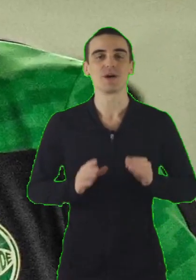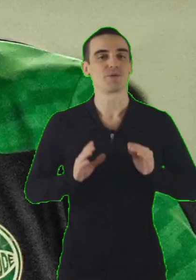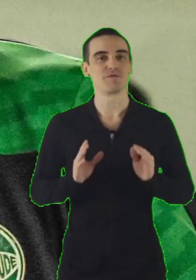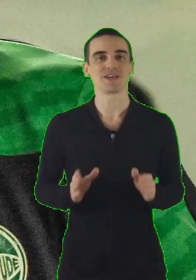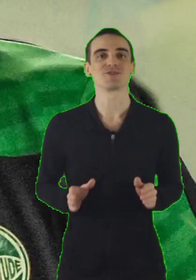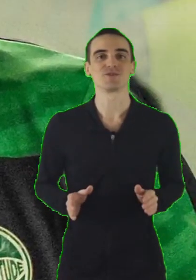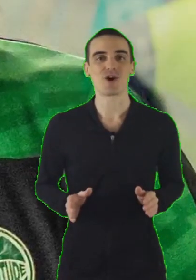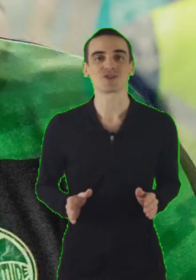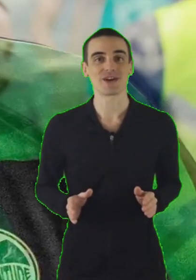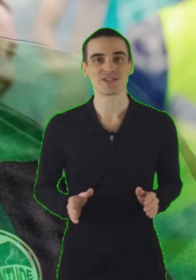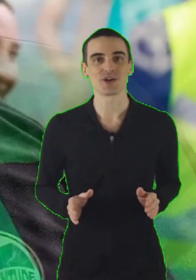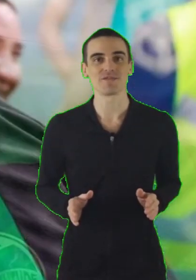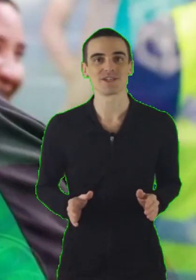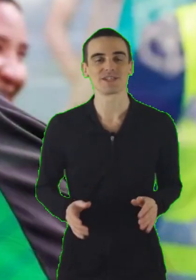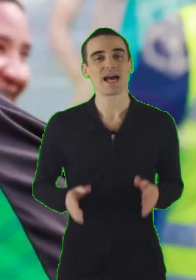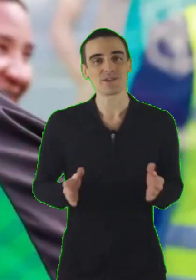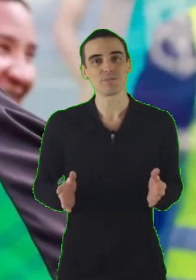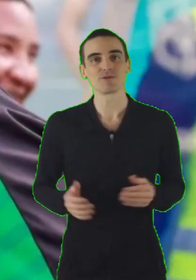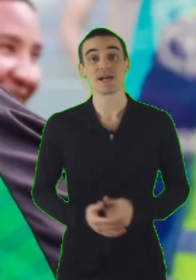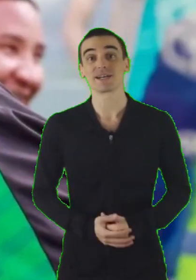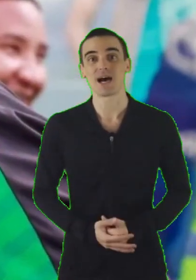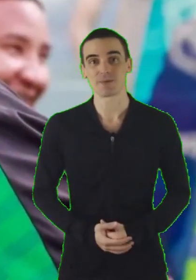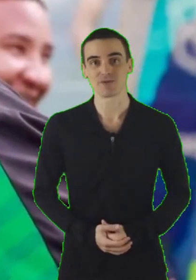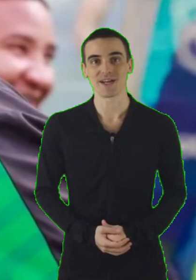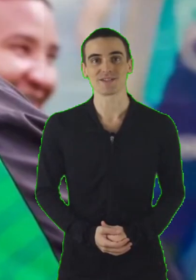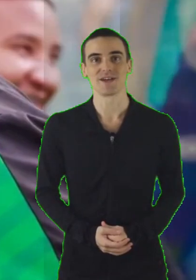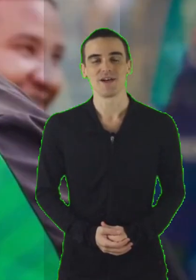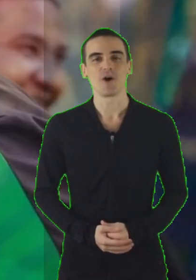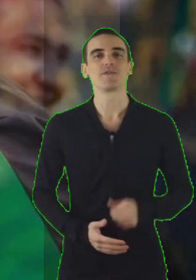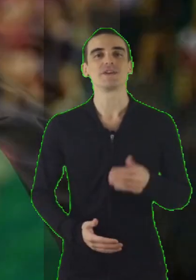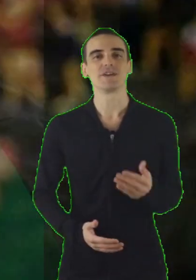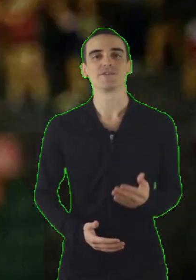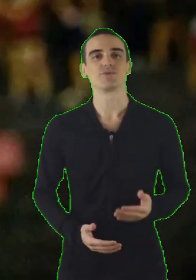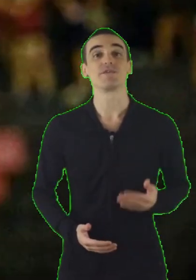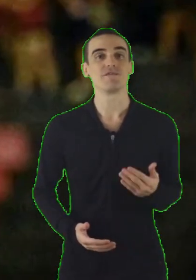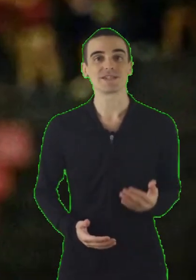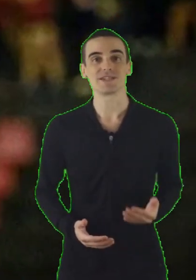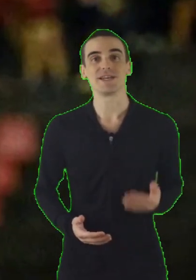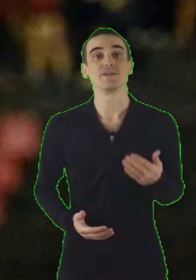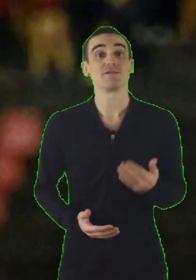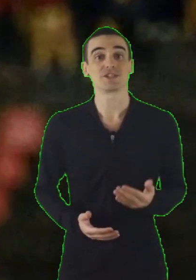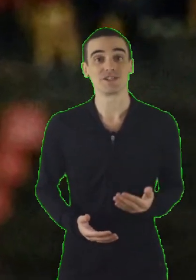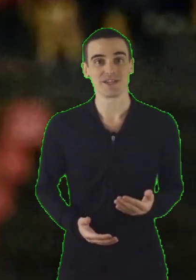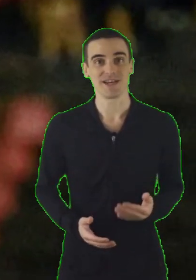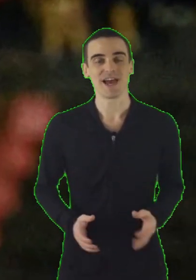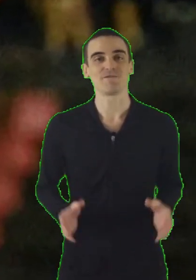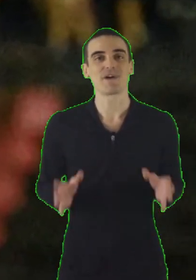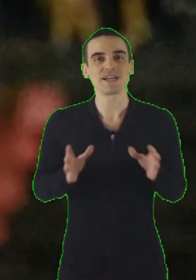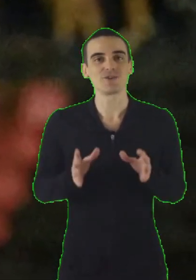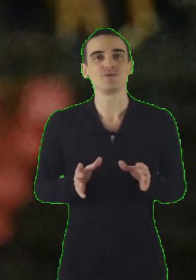quarta-feira. Paulo André, braço direito de Ronaldo na SAF do Cruzeiro, teve uma reunião virtual com o treinador no início da